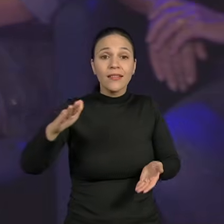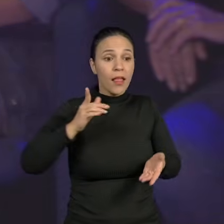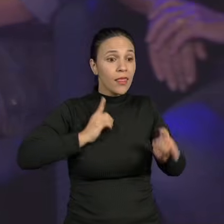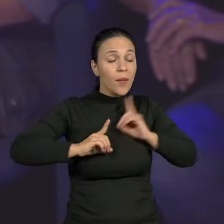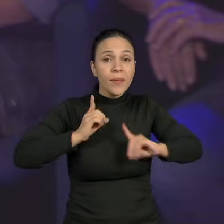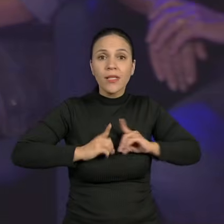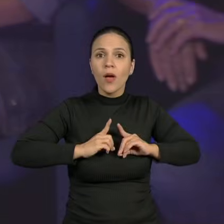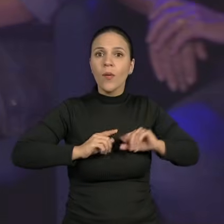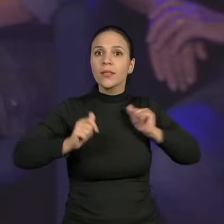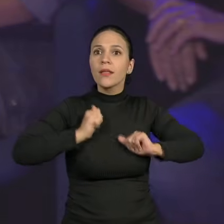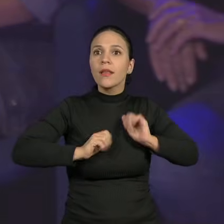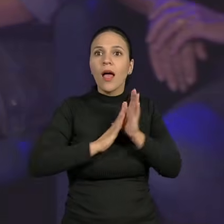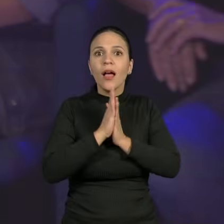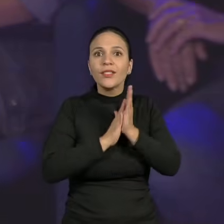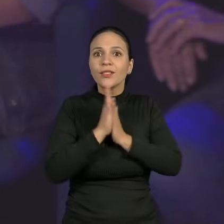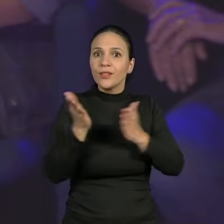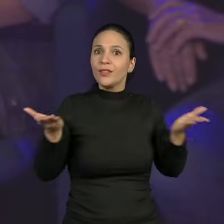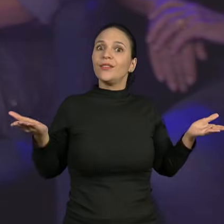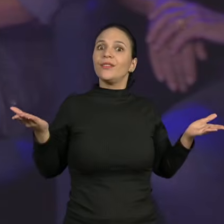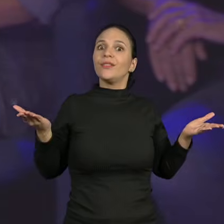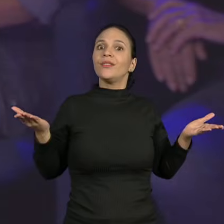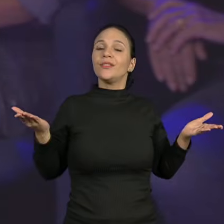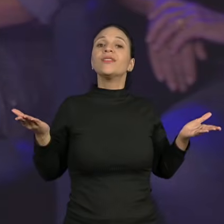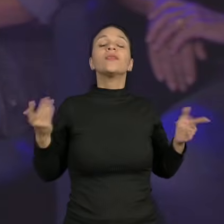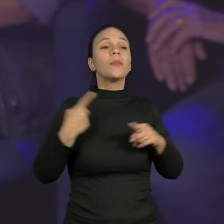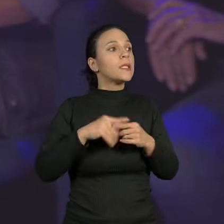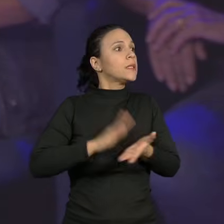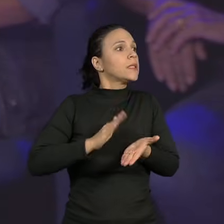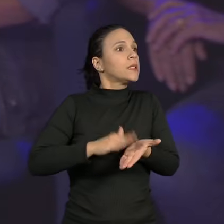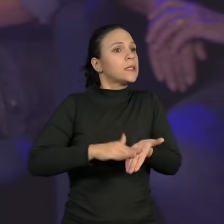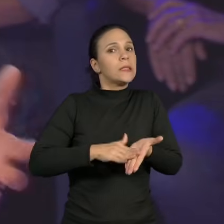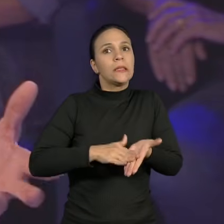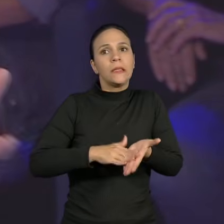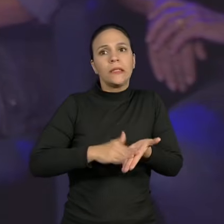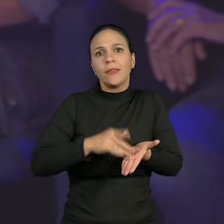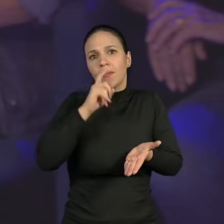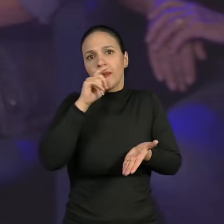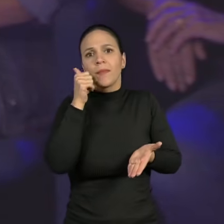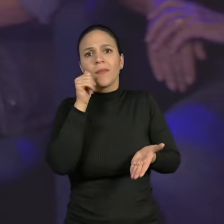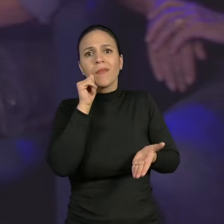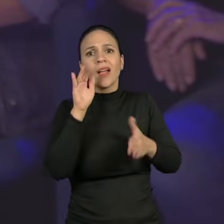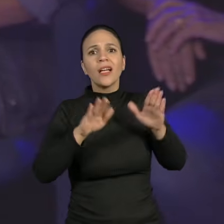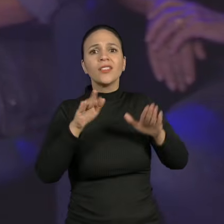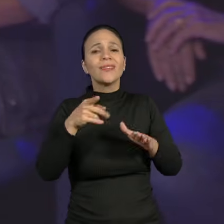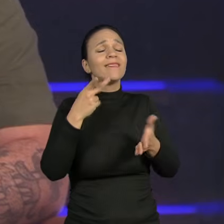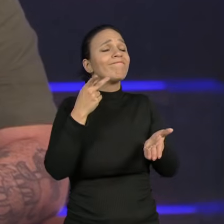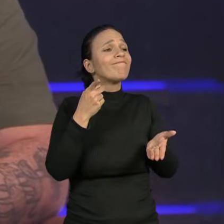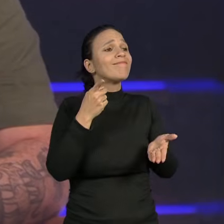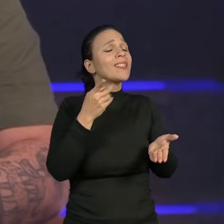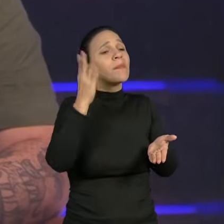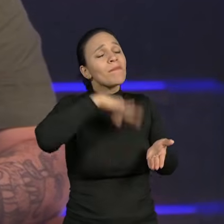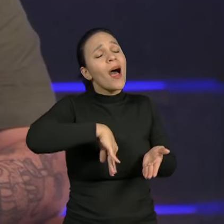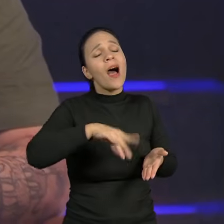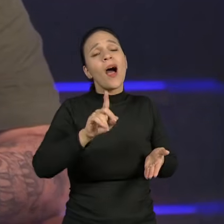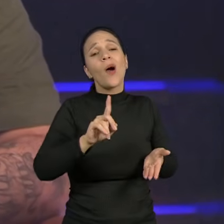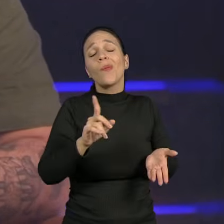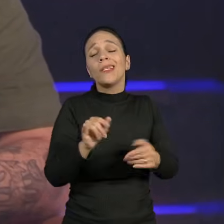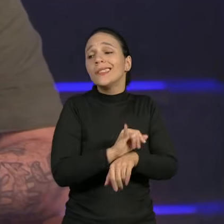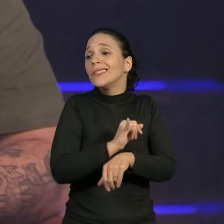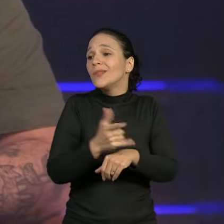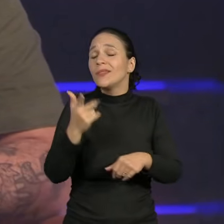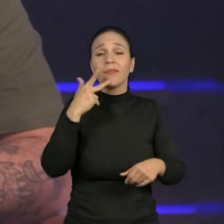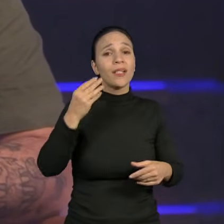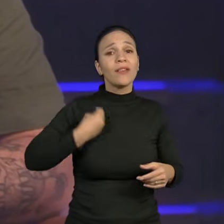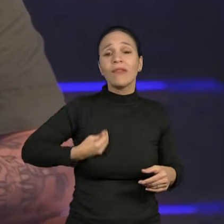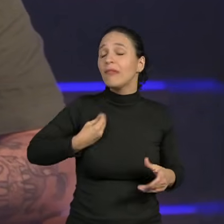ansiedade, a criança ansiosa com uma cobrança que os pais têm, e às vezes os pais não fazem por mal, né? Não, muitas vezes é essa correria